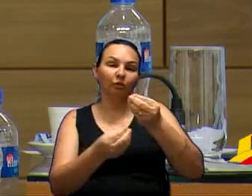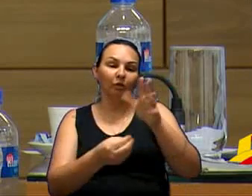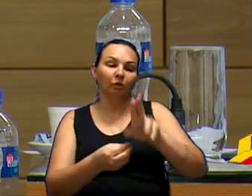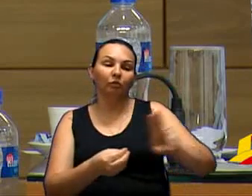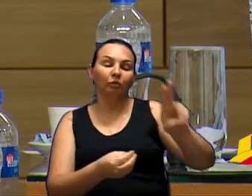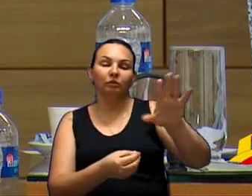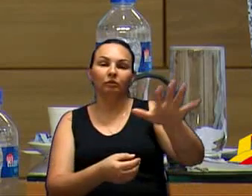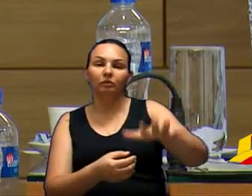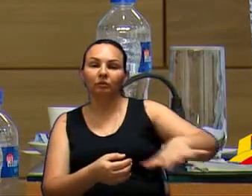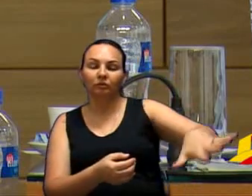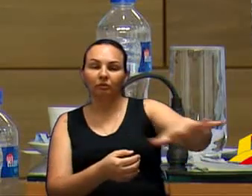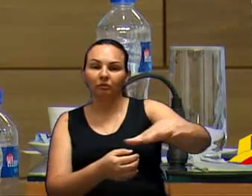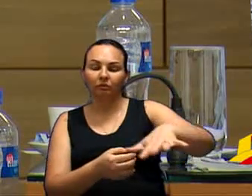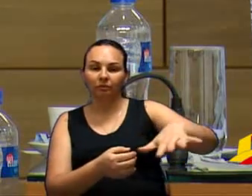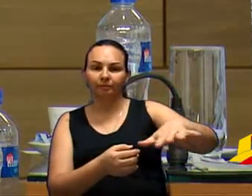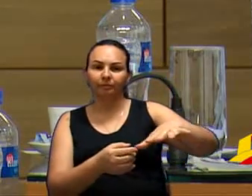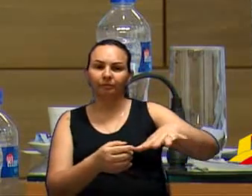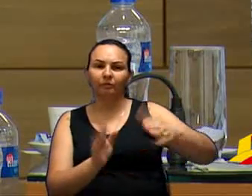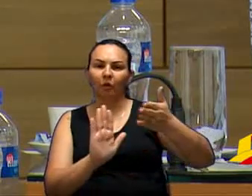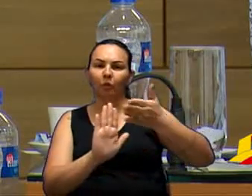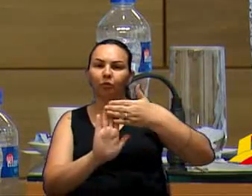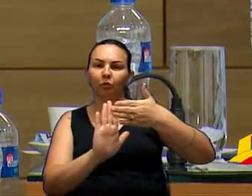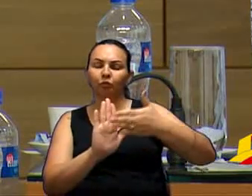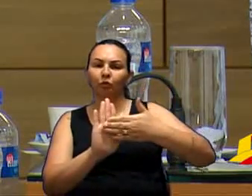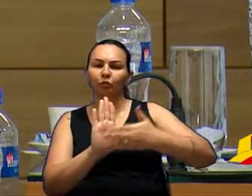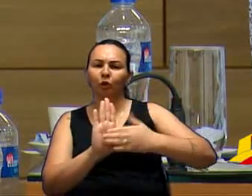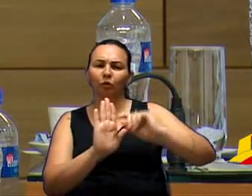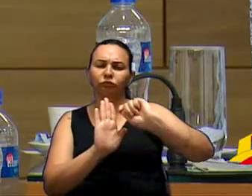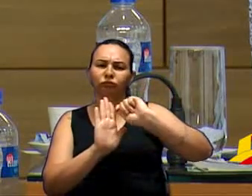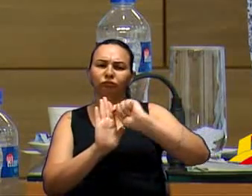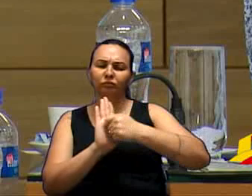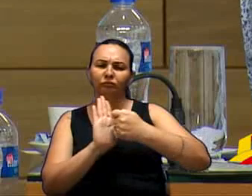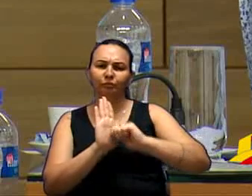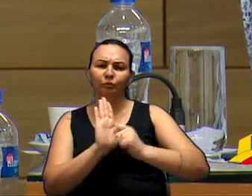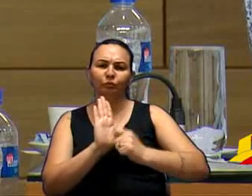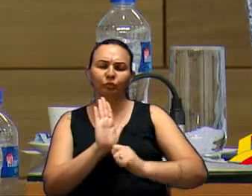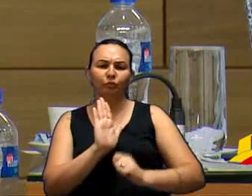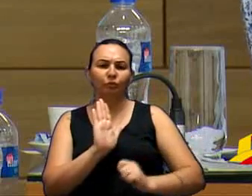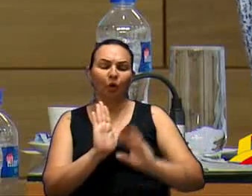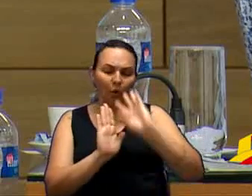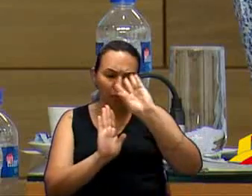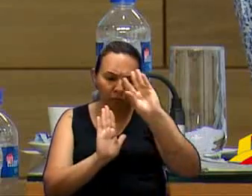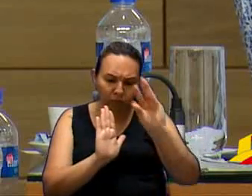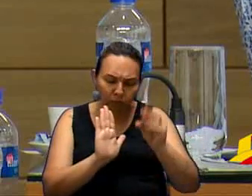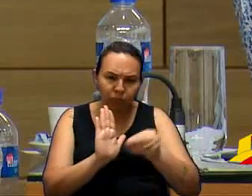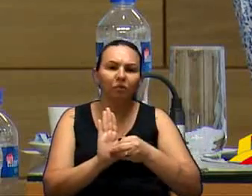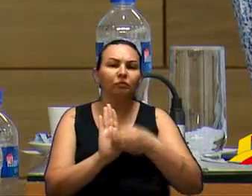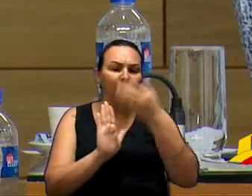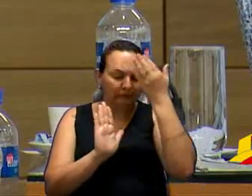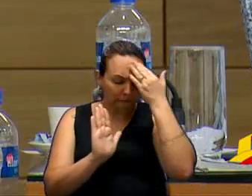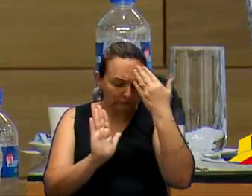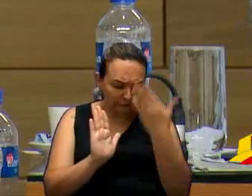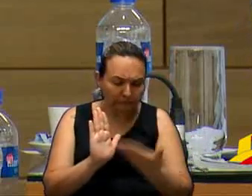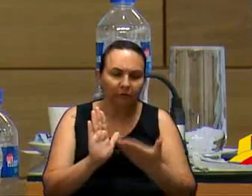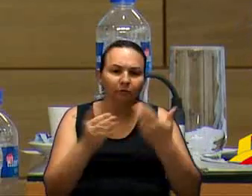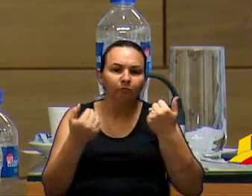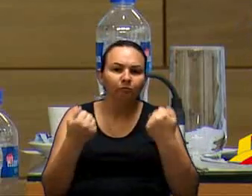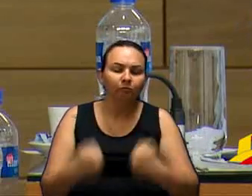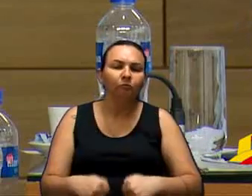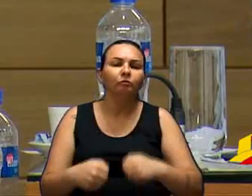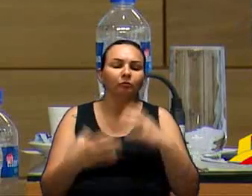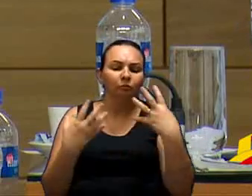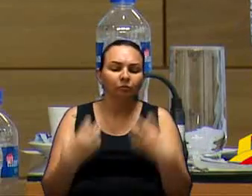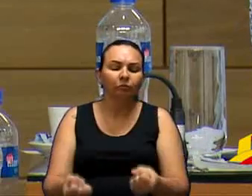do grupo então a proposta está anotada com o concórdia vão incluir viu eu acho que a idéia é muito boa mesmo